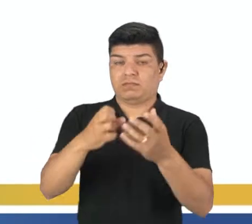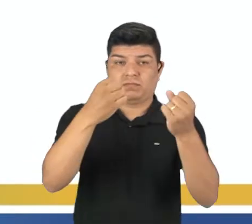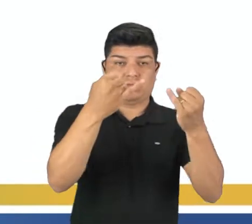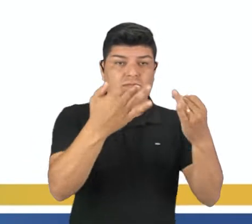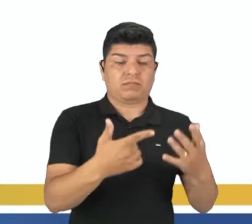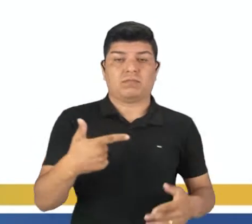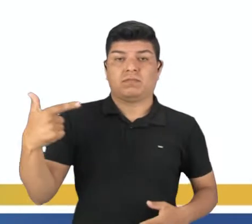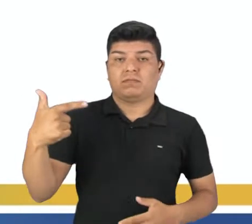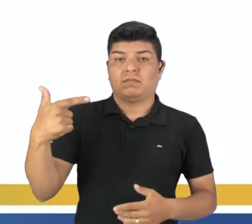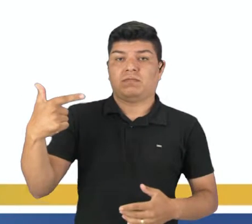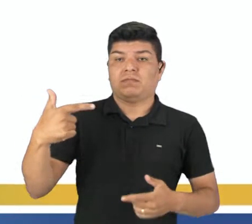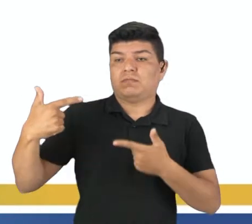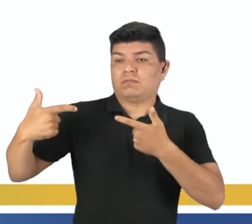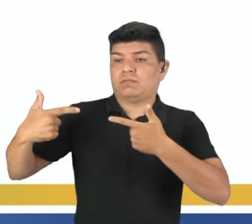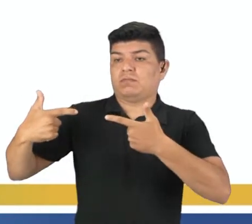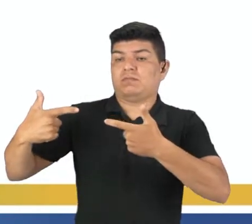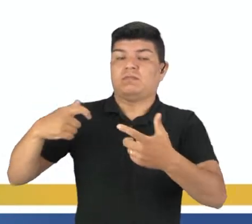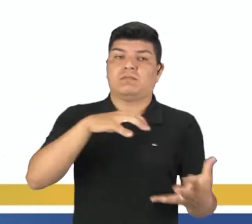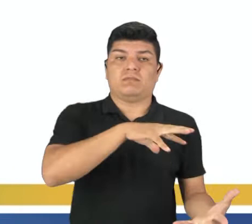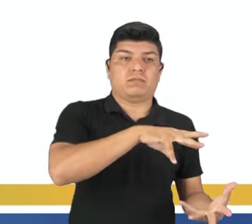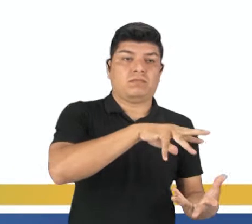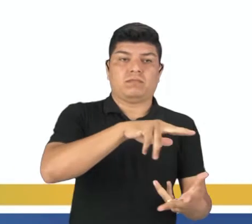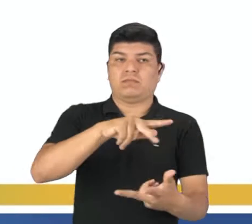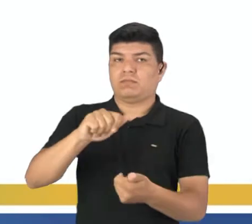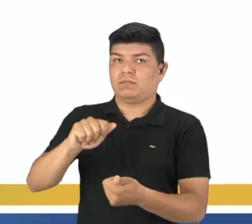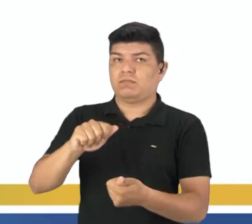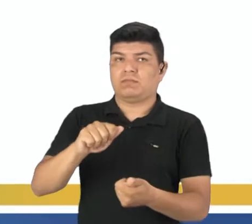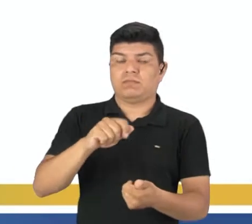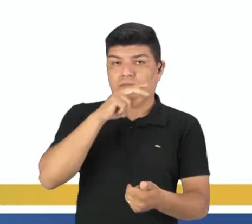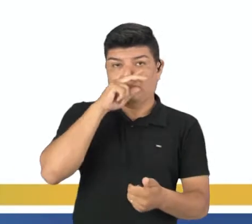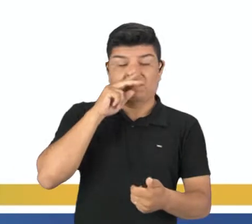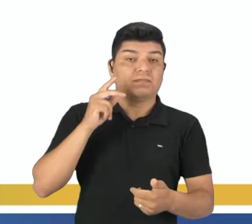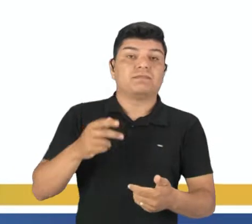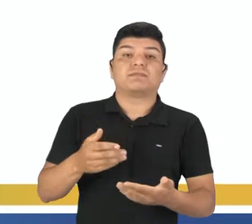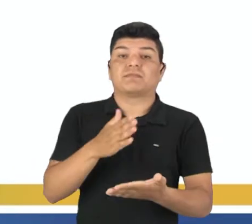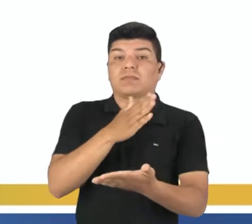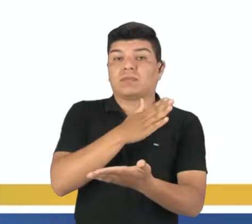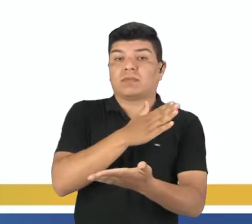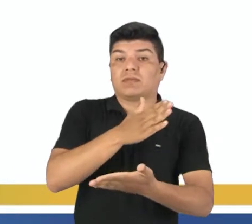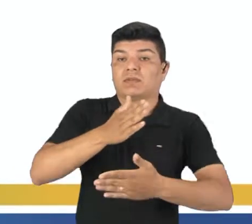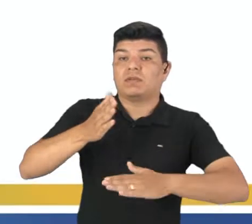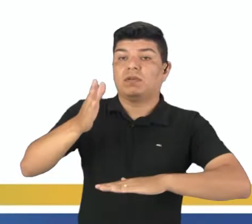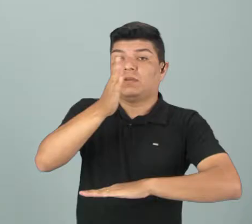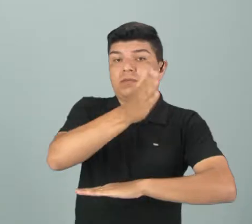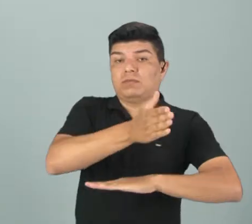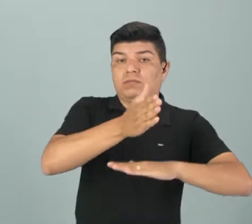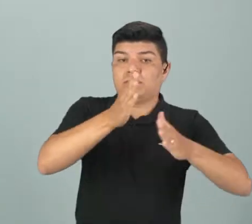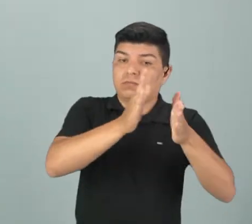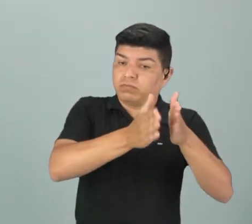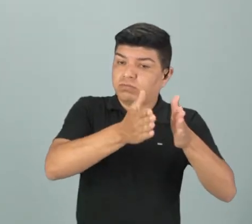Mundial, vamos falar um pouquinho sobre esse chamado período entre guerras, que é o período que vai compreender